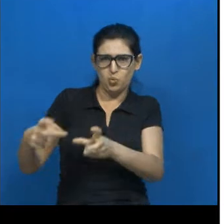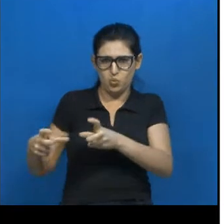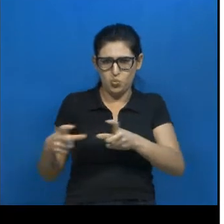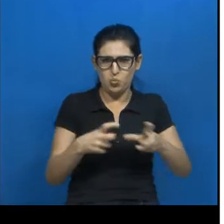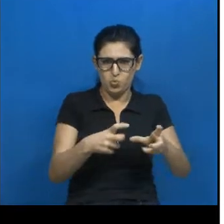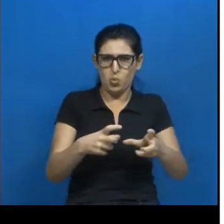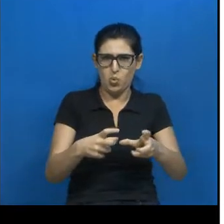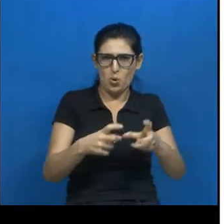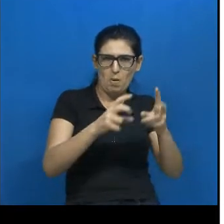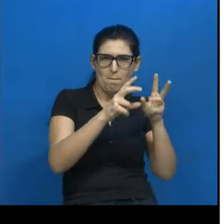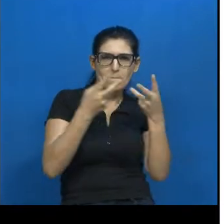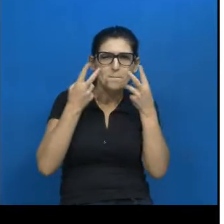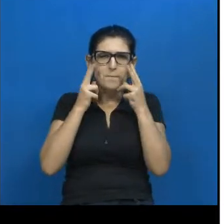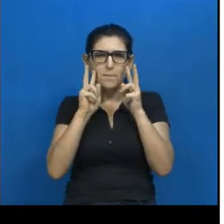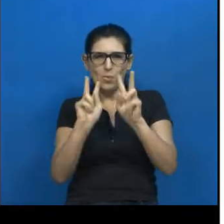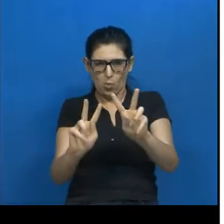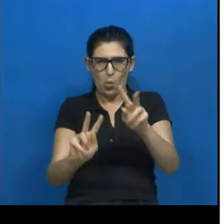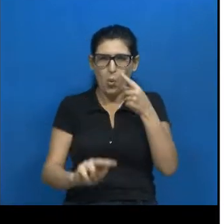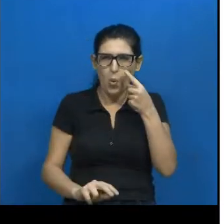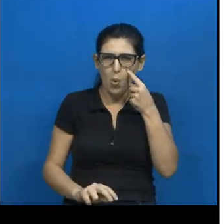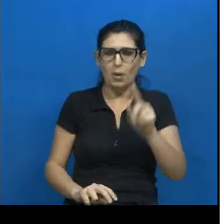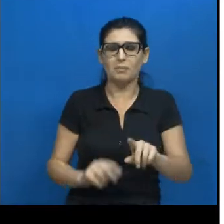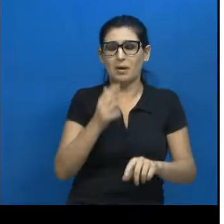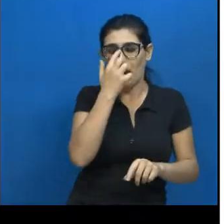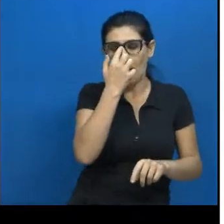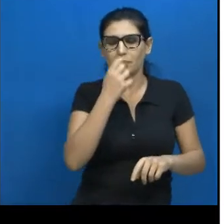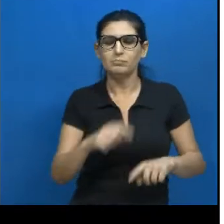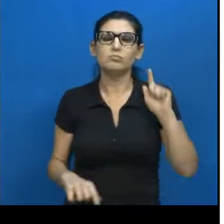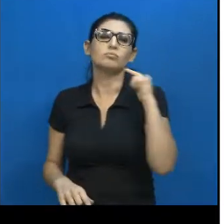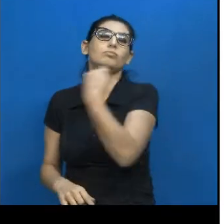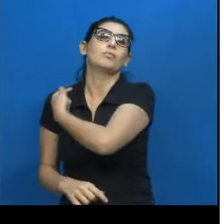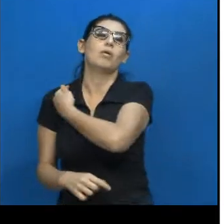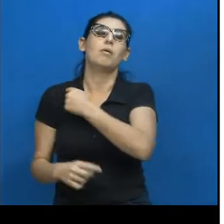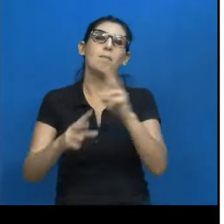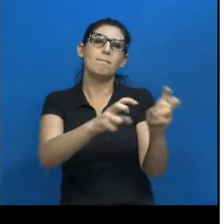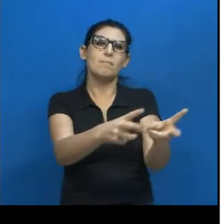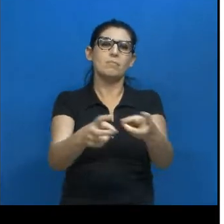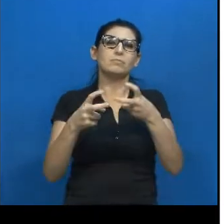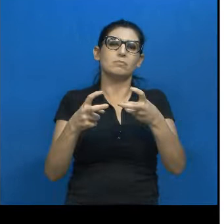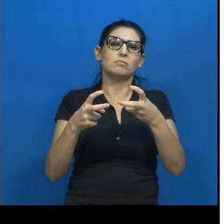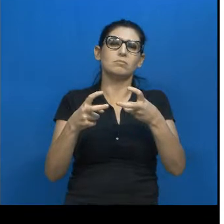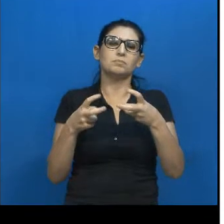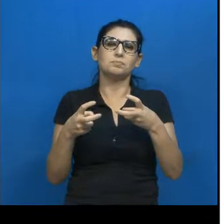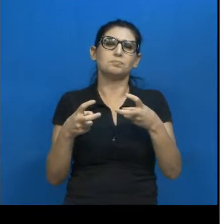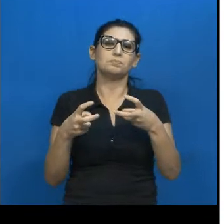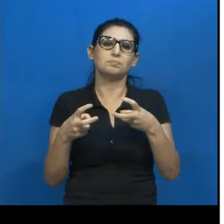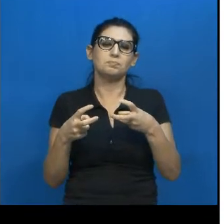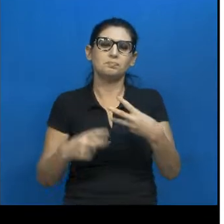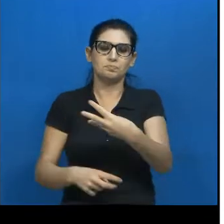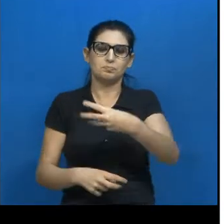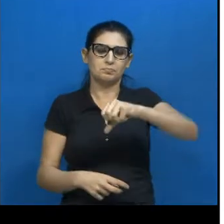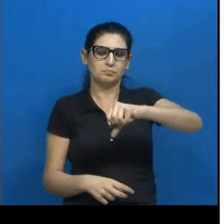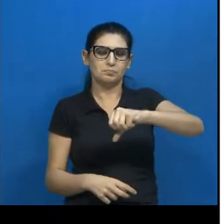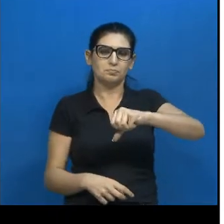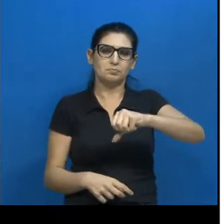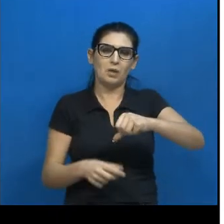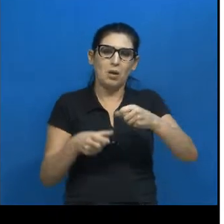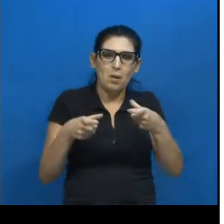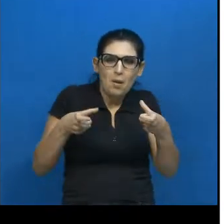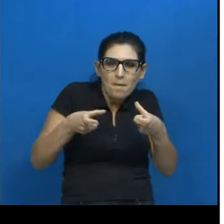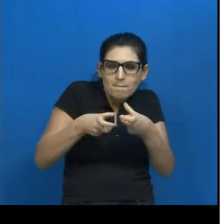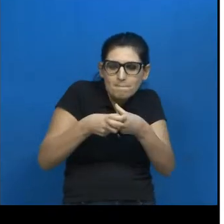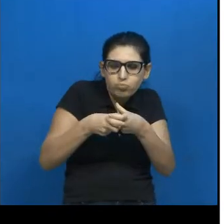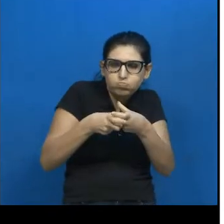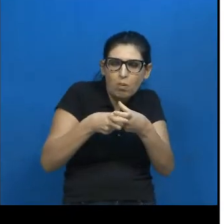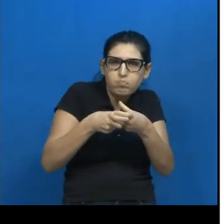Olhando essas zonas, a gente chegou e concluiu que elas se fecham em São 39 macrozonas. Eu